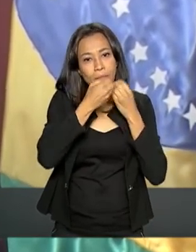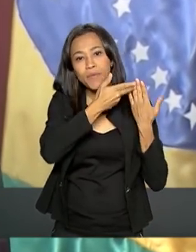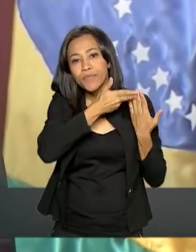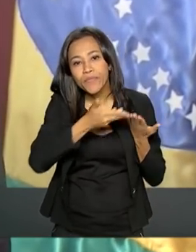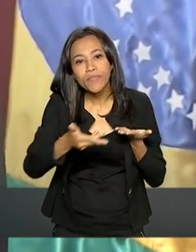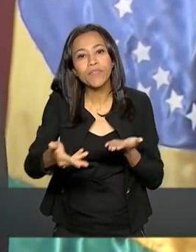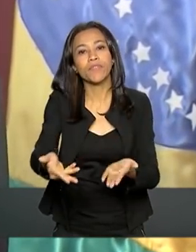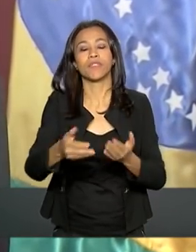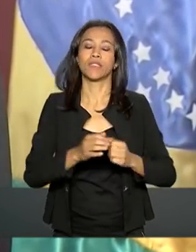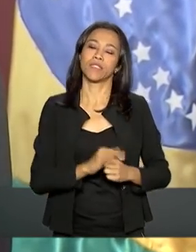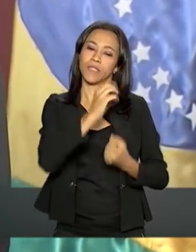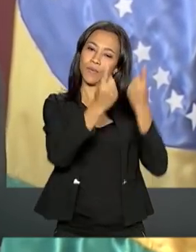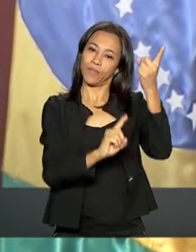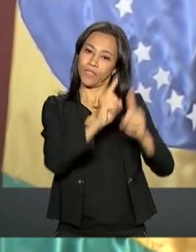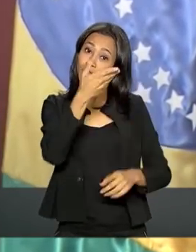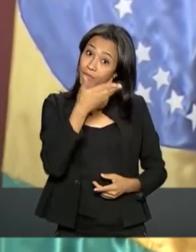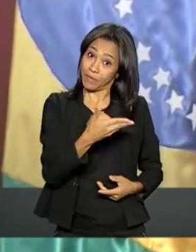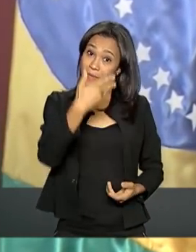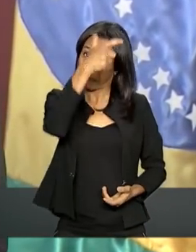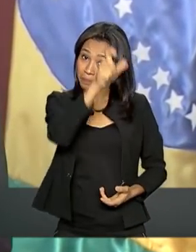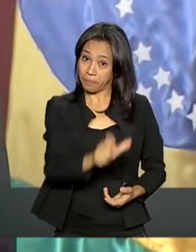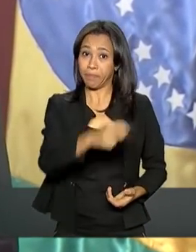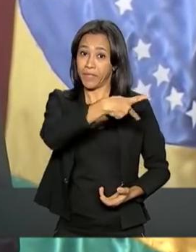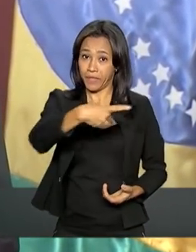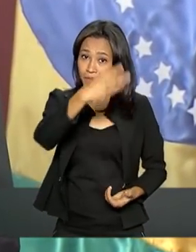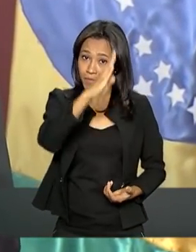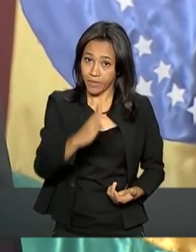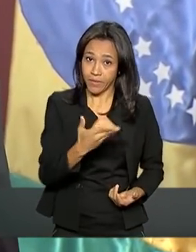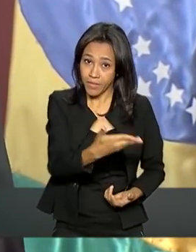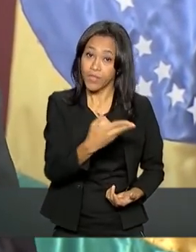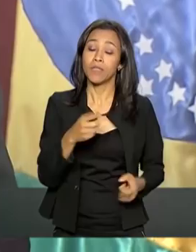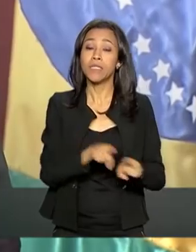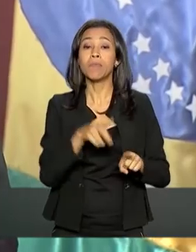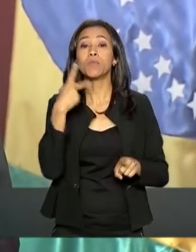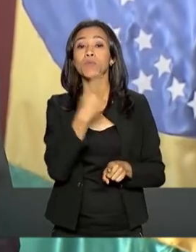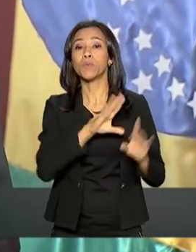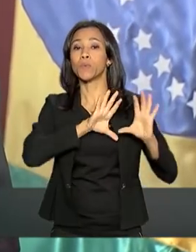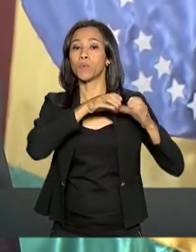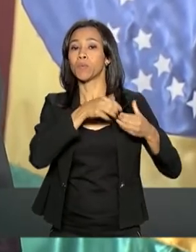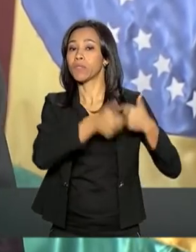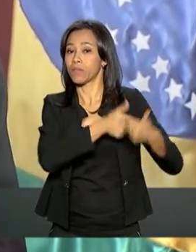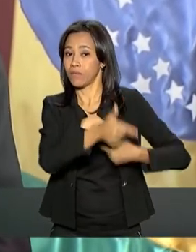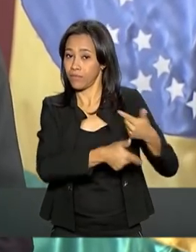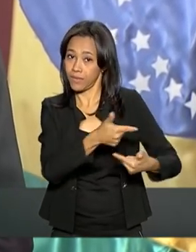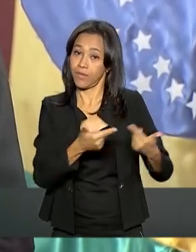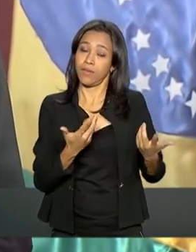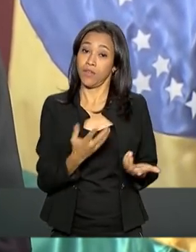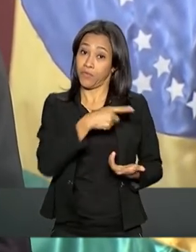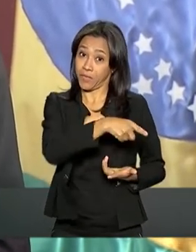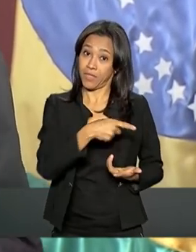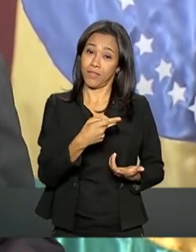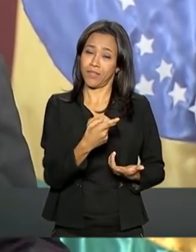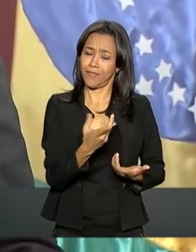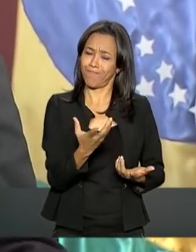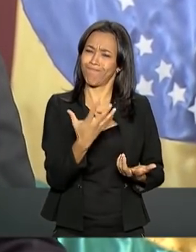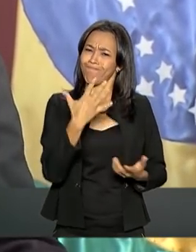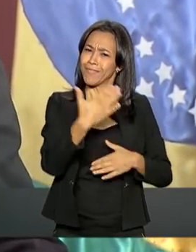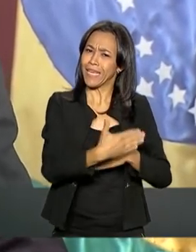ao senhor como presidente do Brasil, à sua delegação e, através do senhor, expressar o nosso